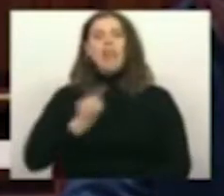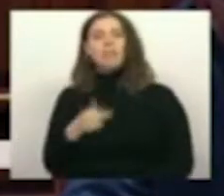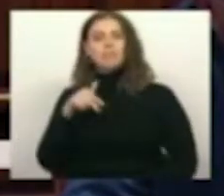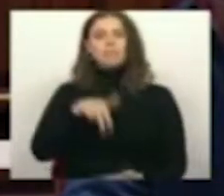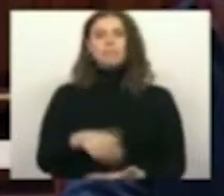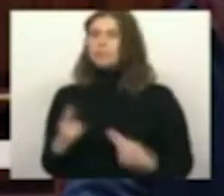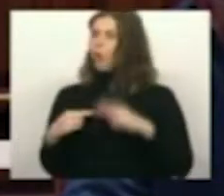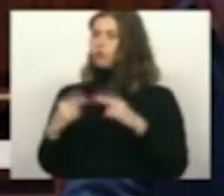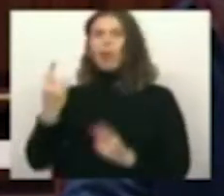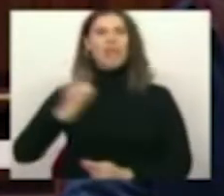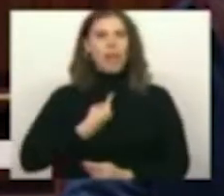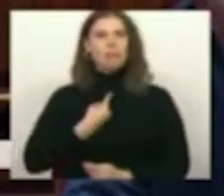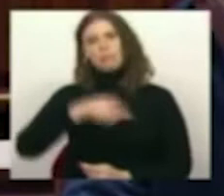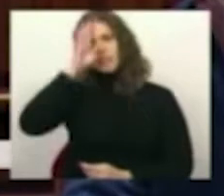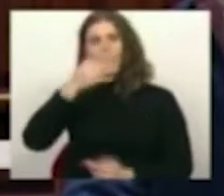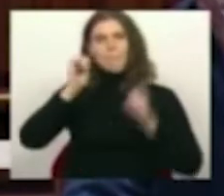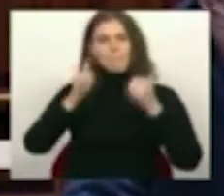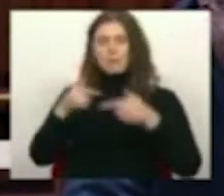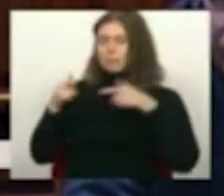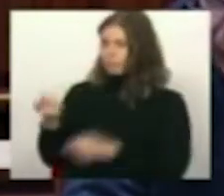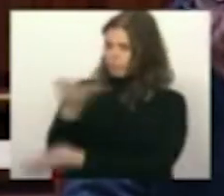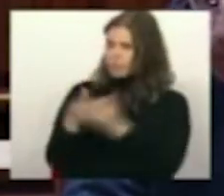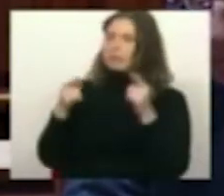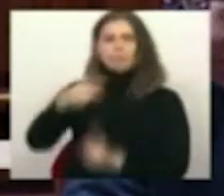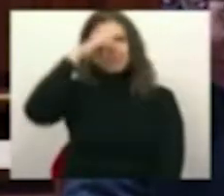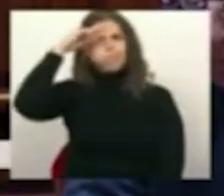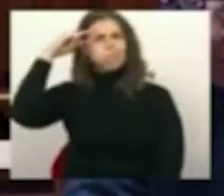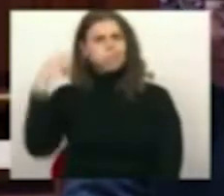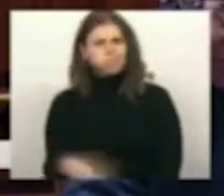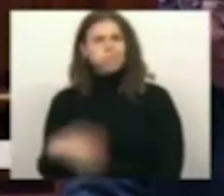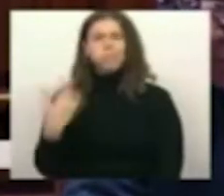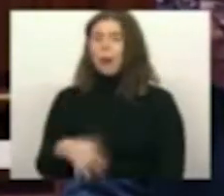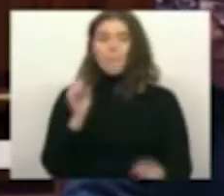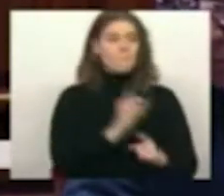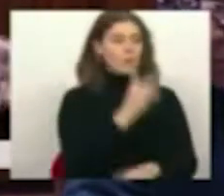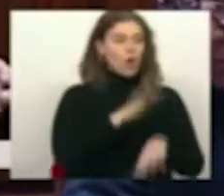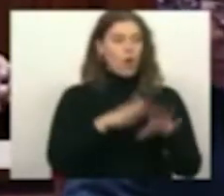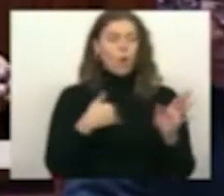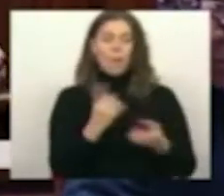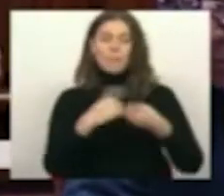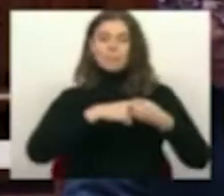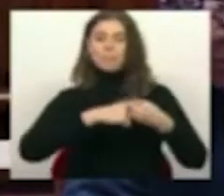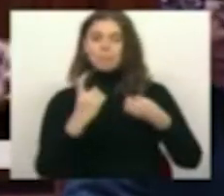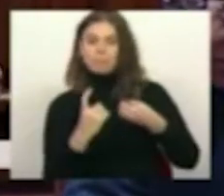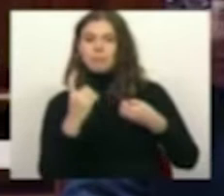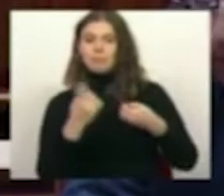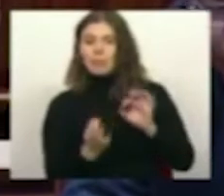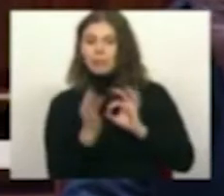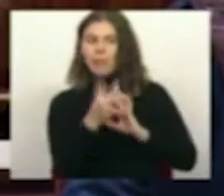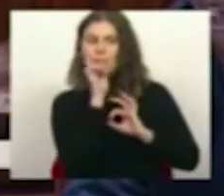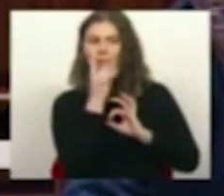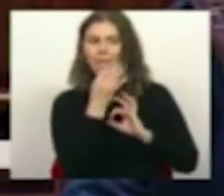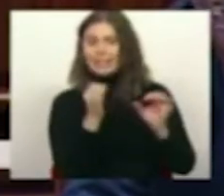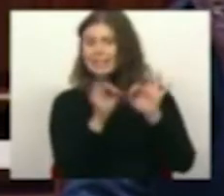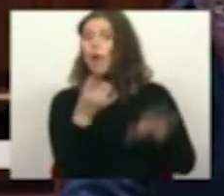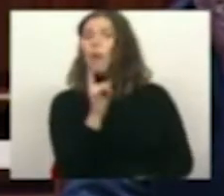postura construtiva. Sabemos bem que esta negociação é difícil, primeiro porque temos menos um parceiro que era um contributo importante